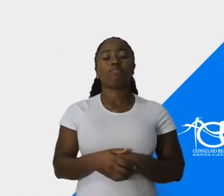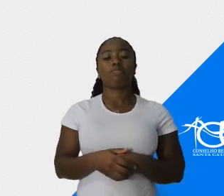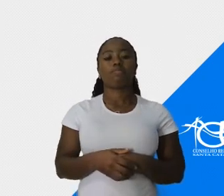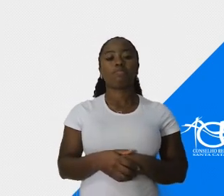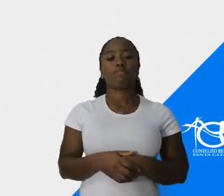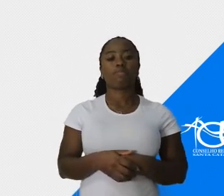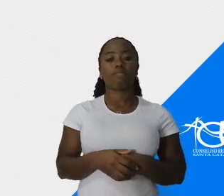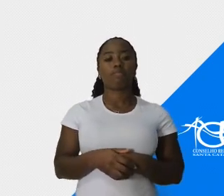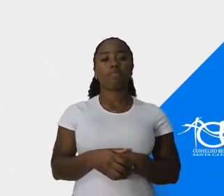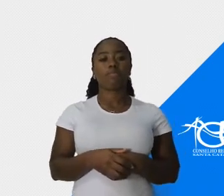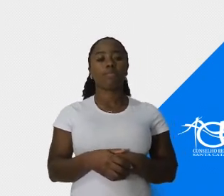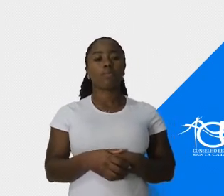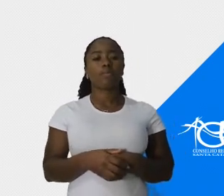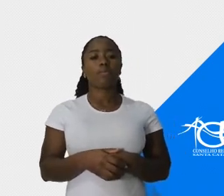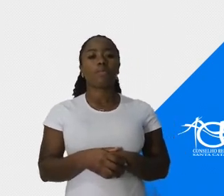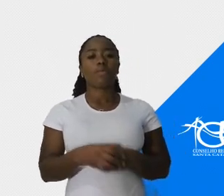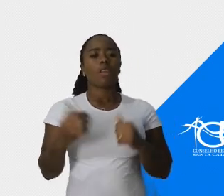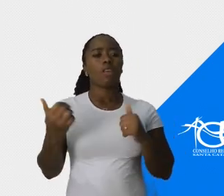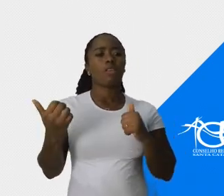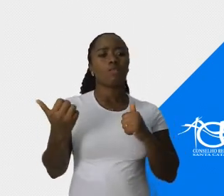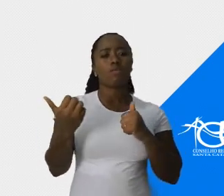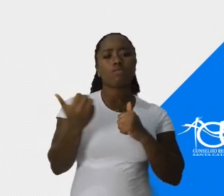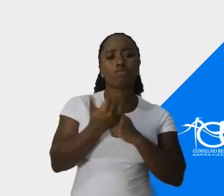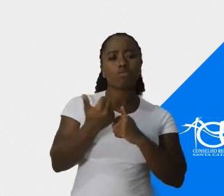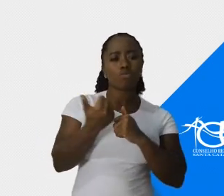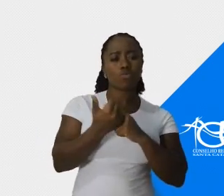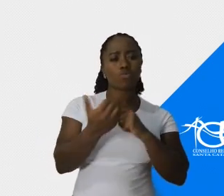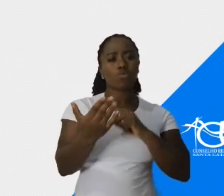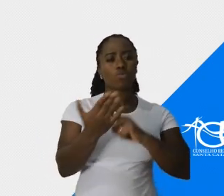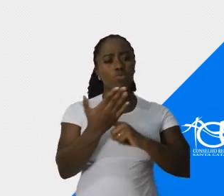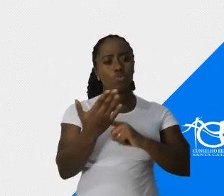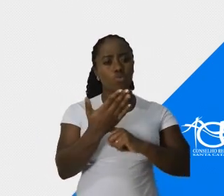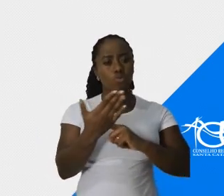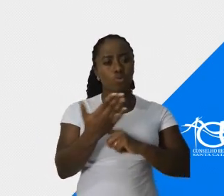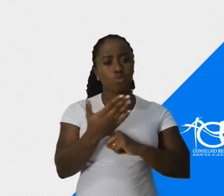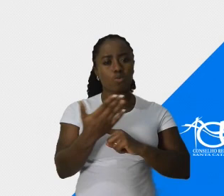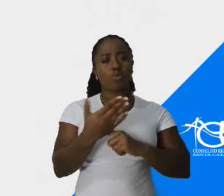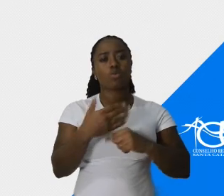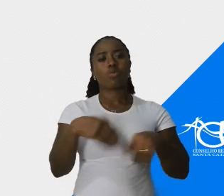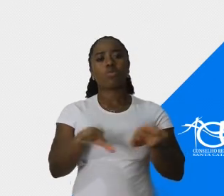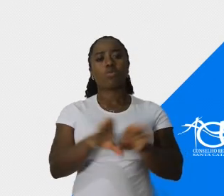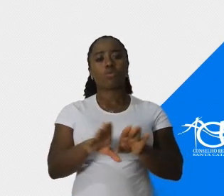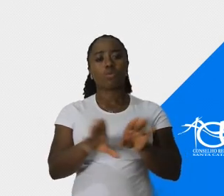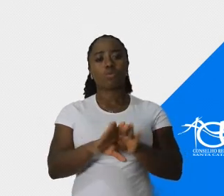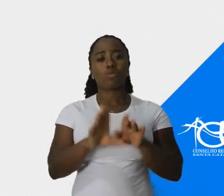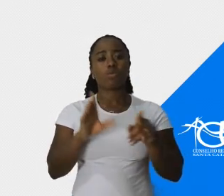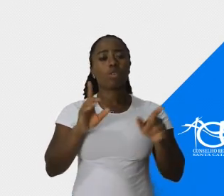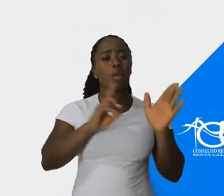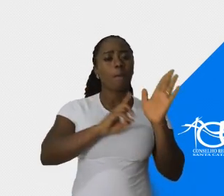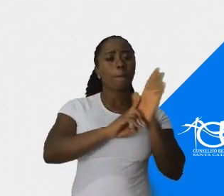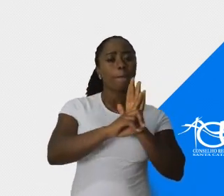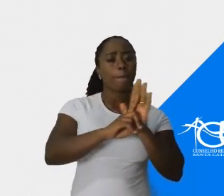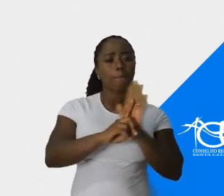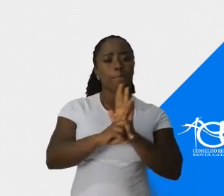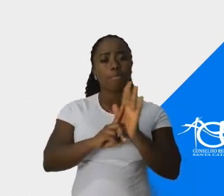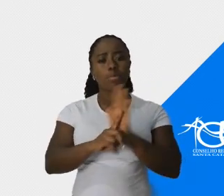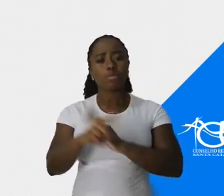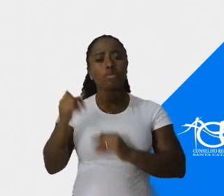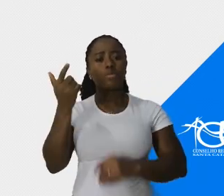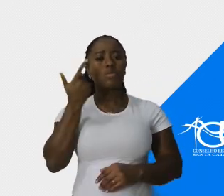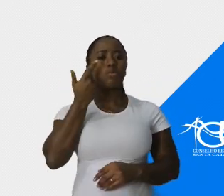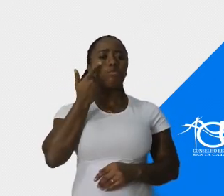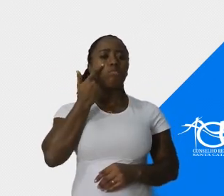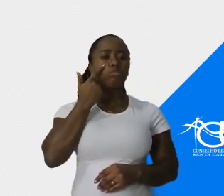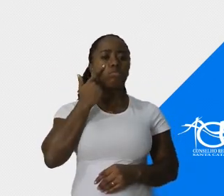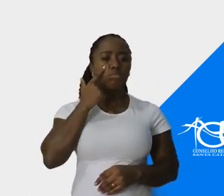muito robusto à avaliação psicológica no trânsito. É exatamente essa integração que vai aperfeiçoar significativamente a avaliação nessa área.